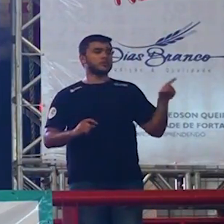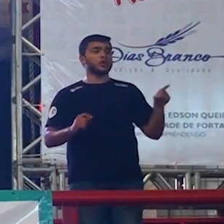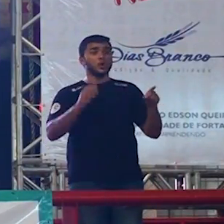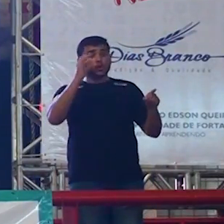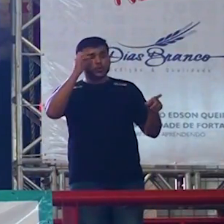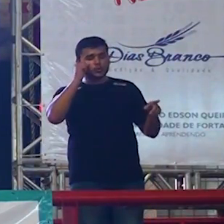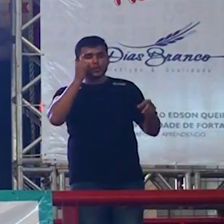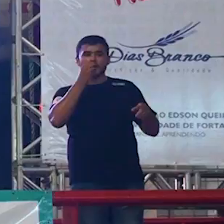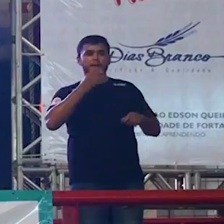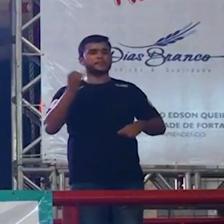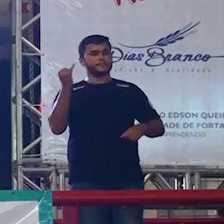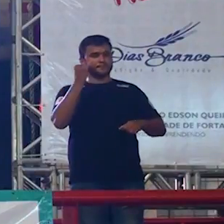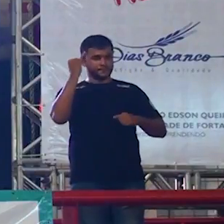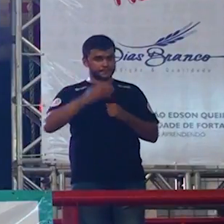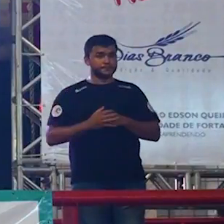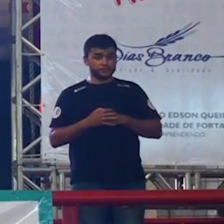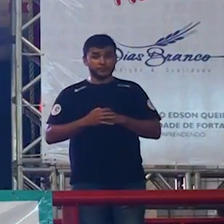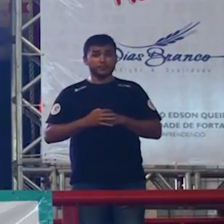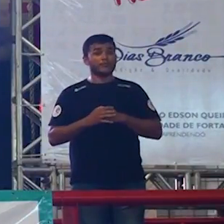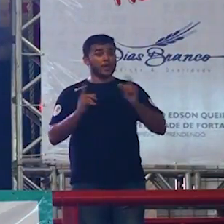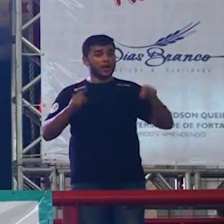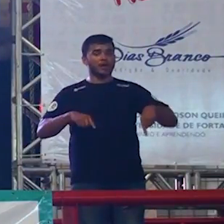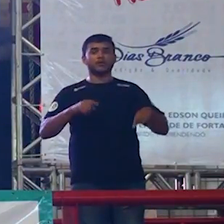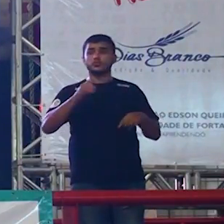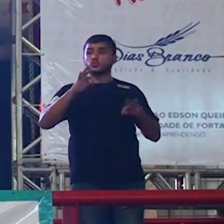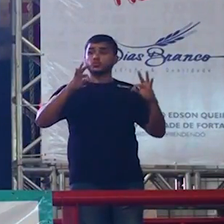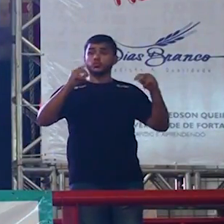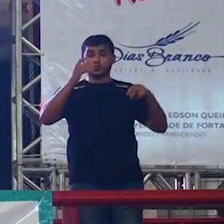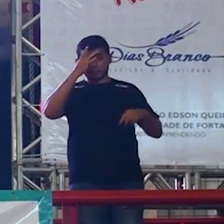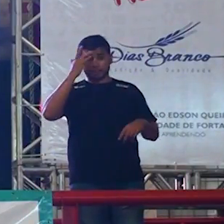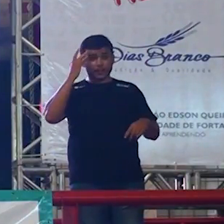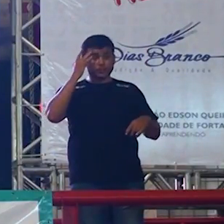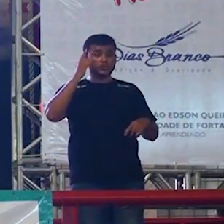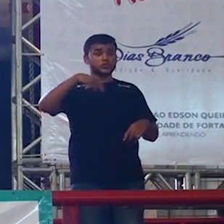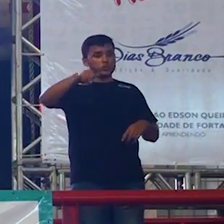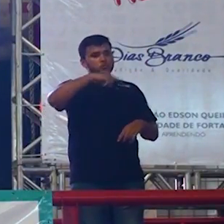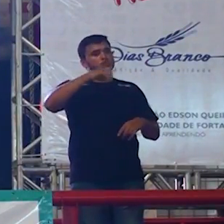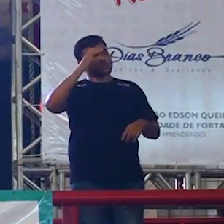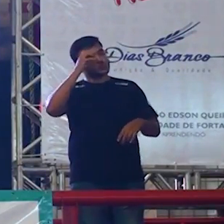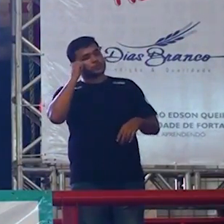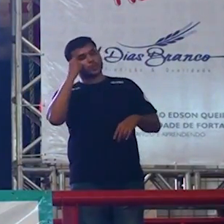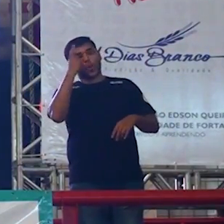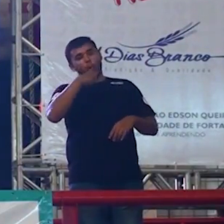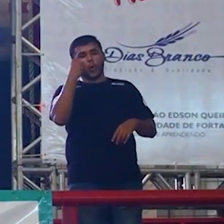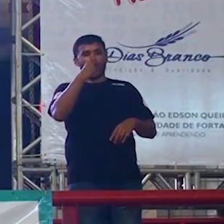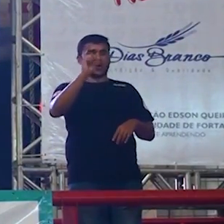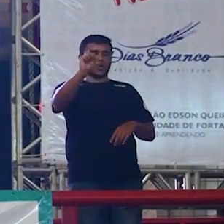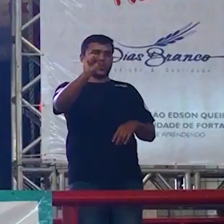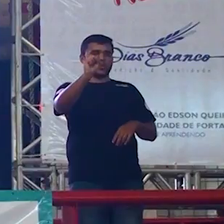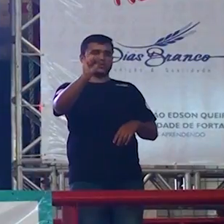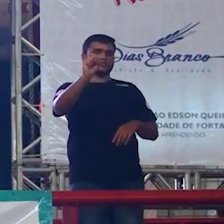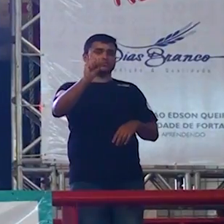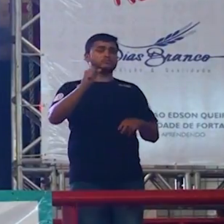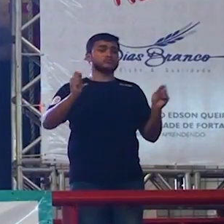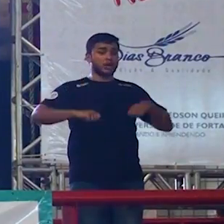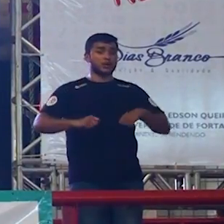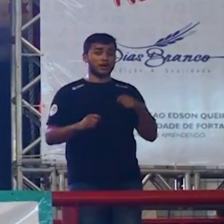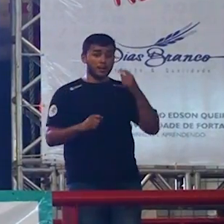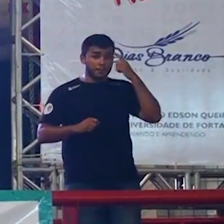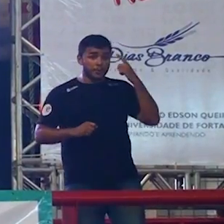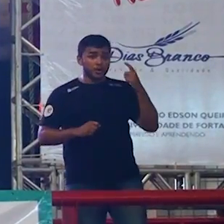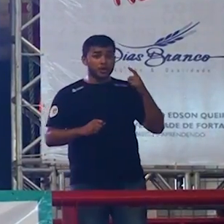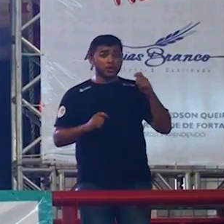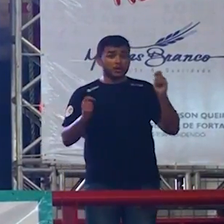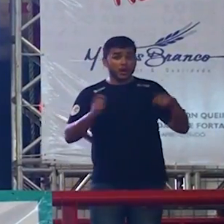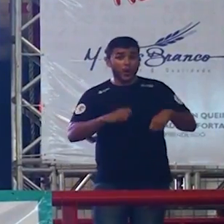aconselhado, em torno de 7 a 8 horas para cada um. Porque você sabe que a consolidação da memória